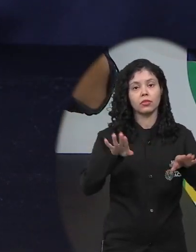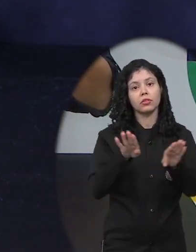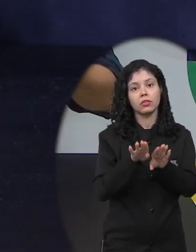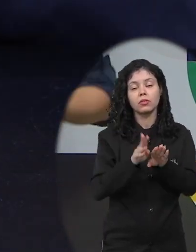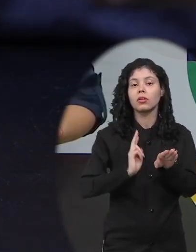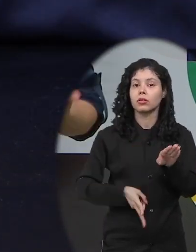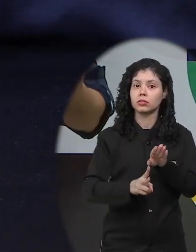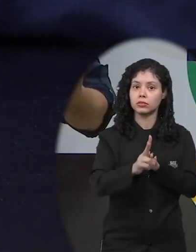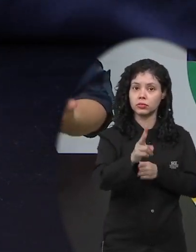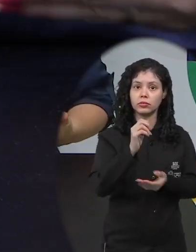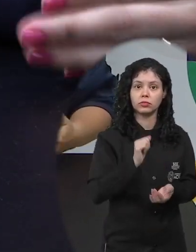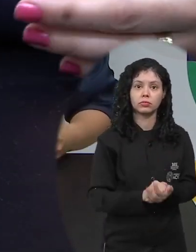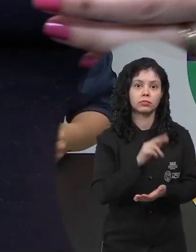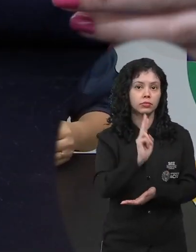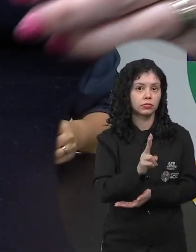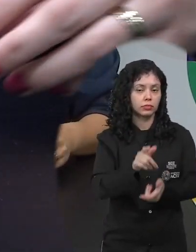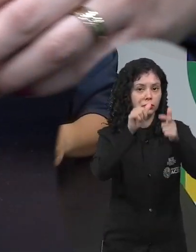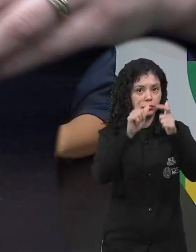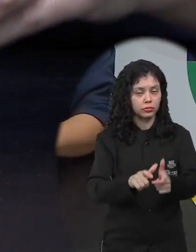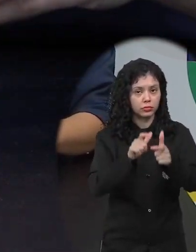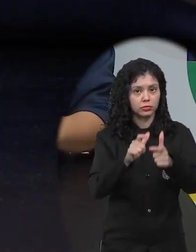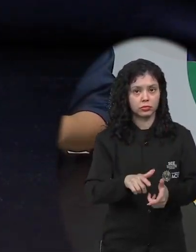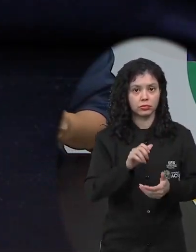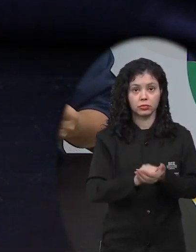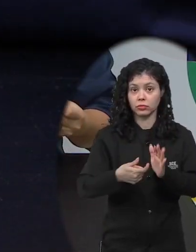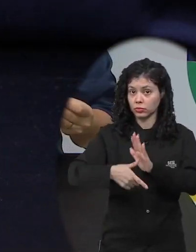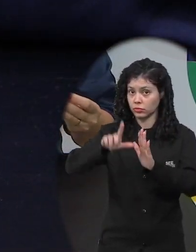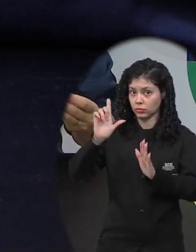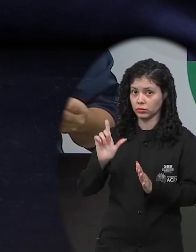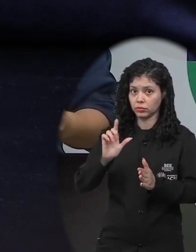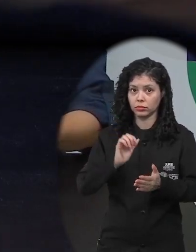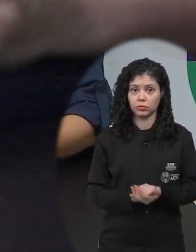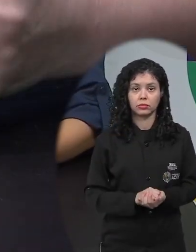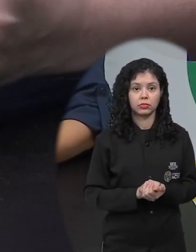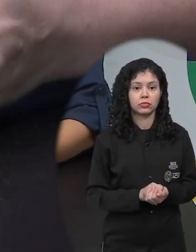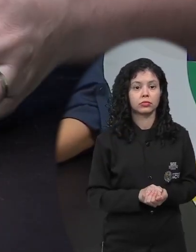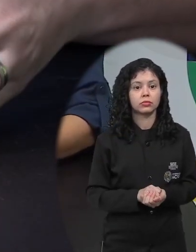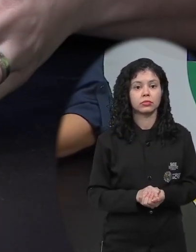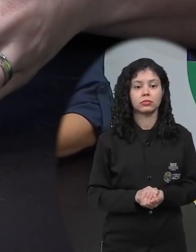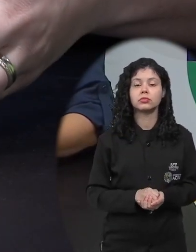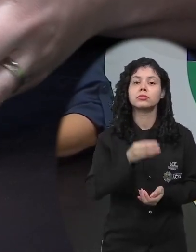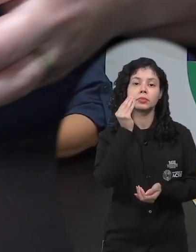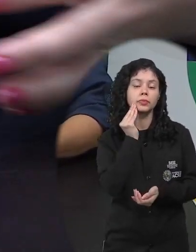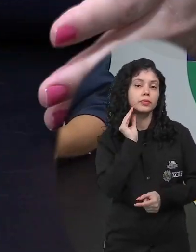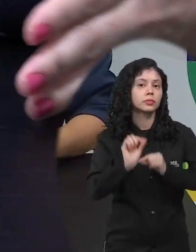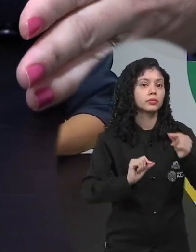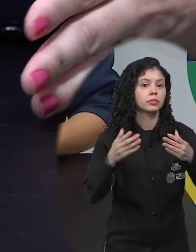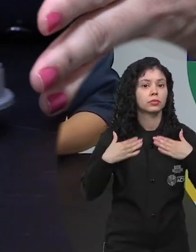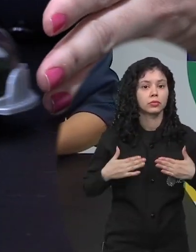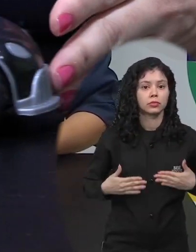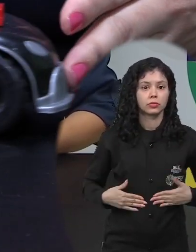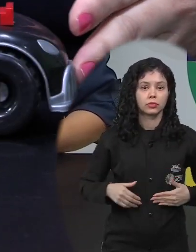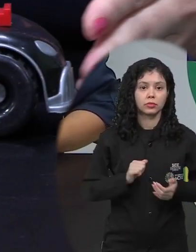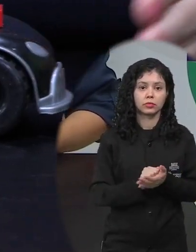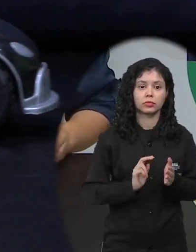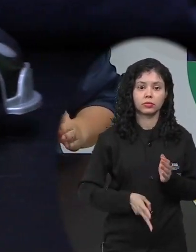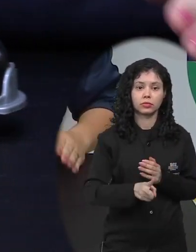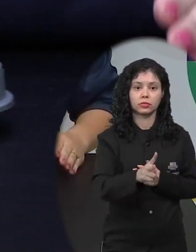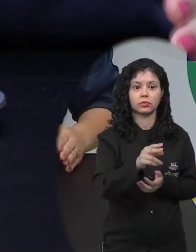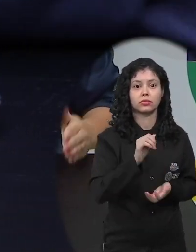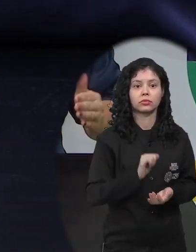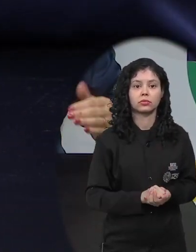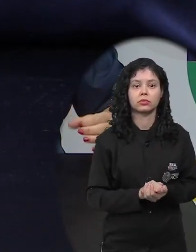Ela continua no mesmo lugar que ela estava anteriormente, né? Então, a tendência do corpo dela é continuar o